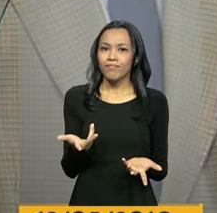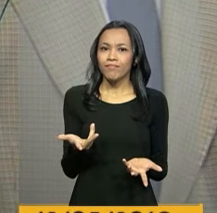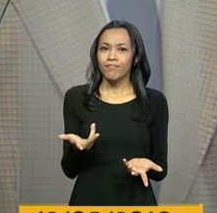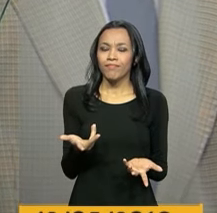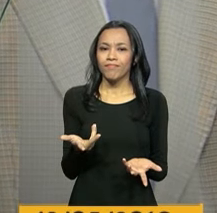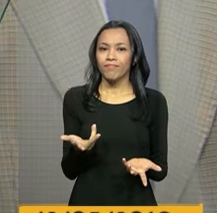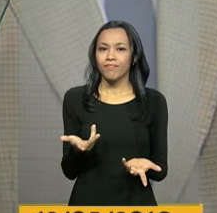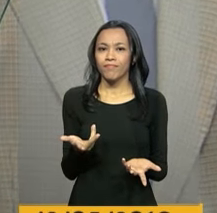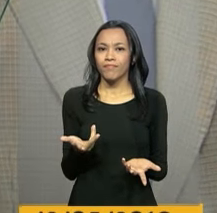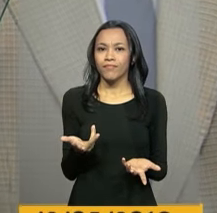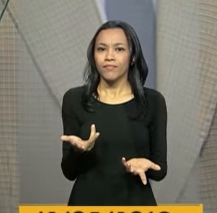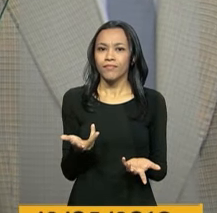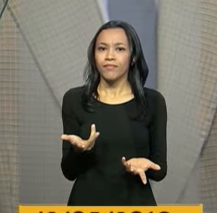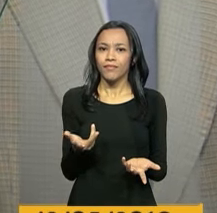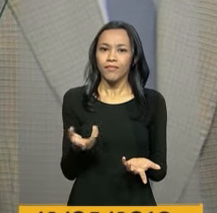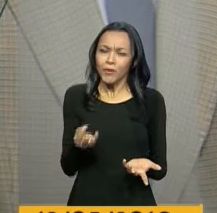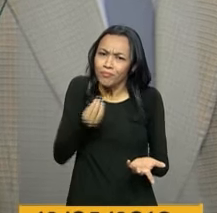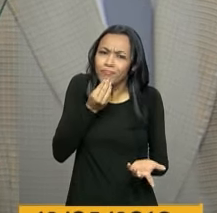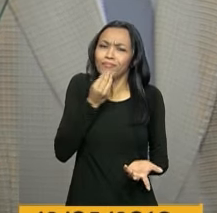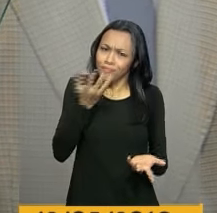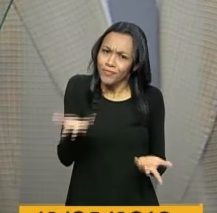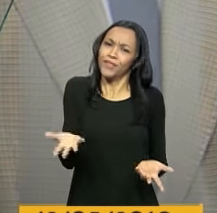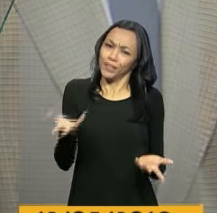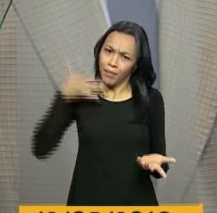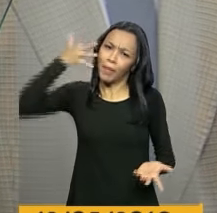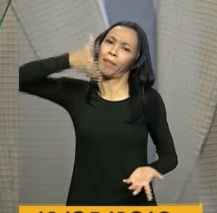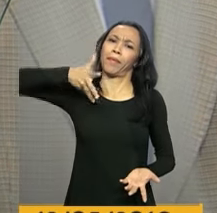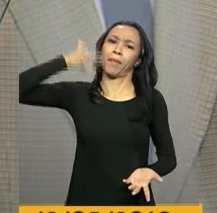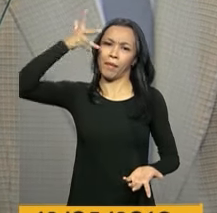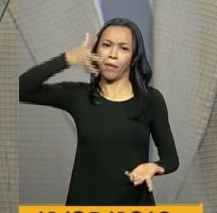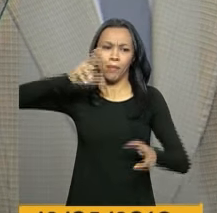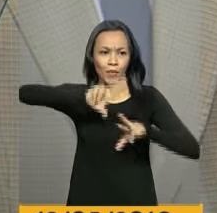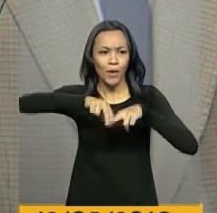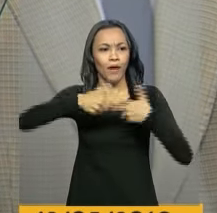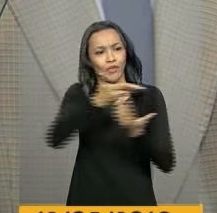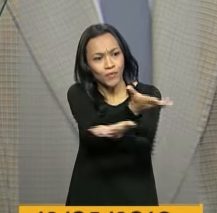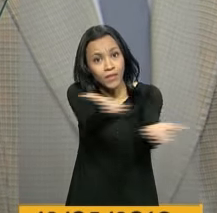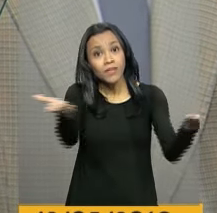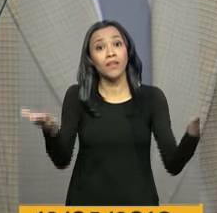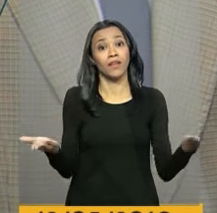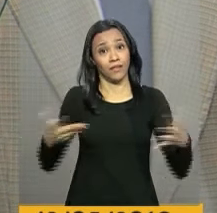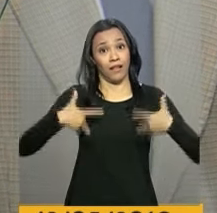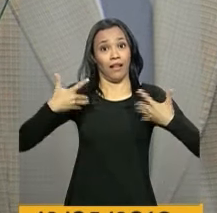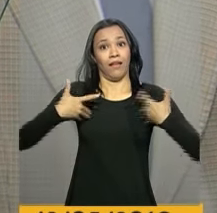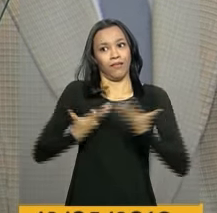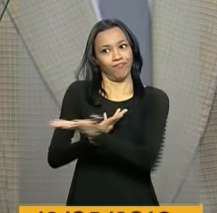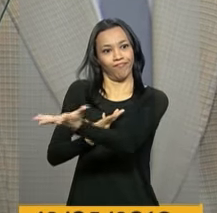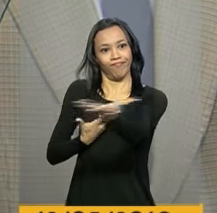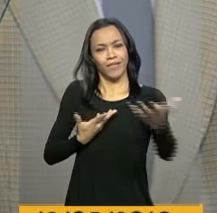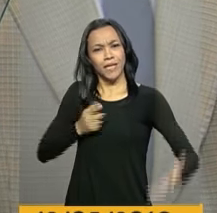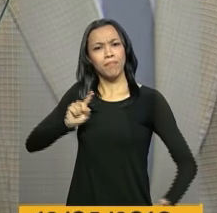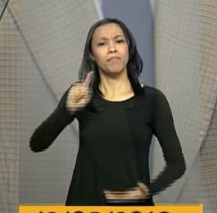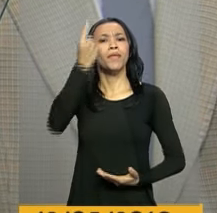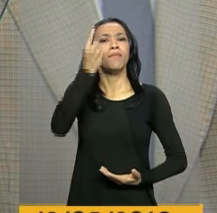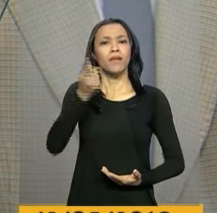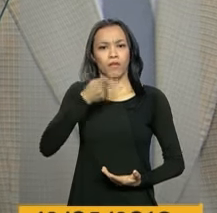esta manifestação. E minha primeira palavra